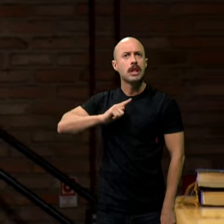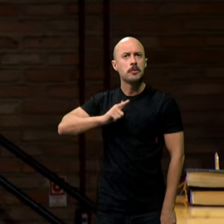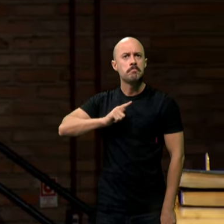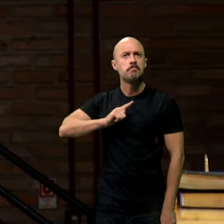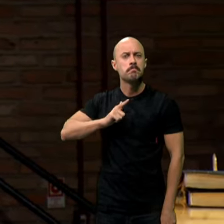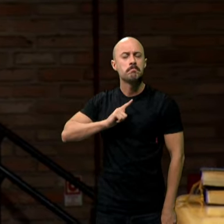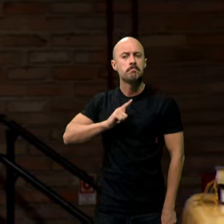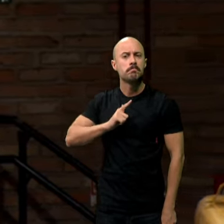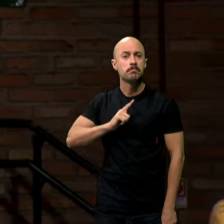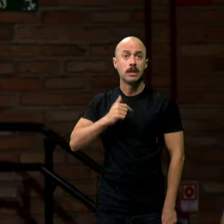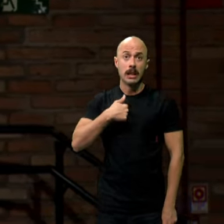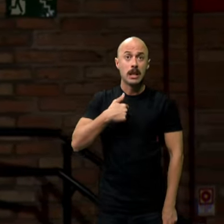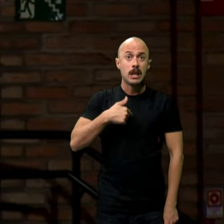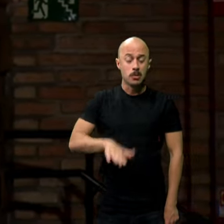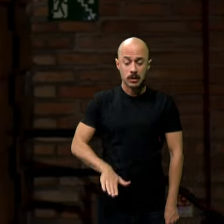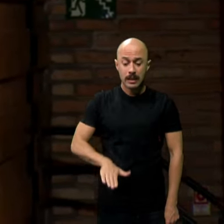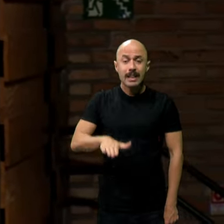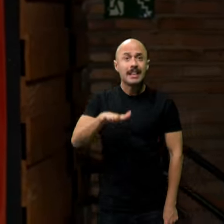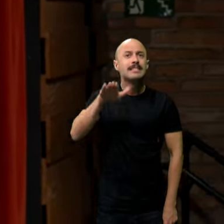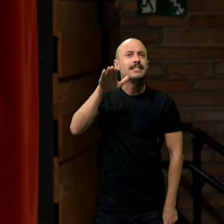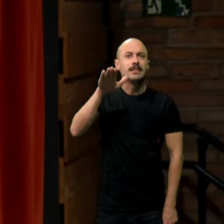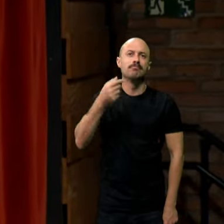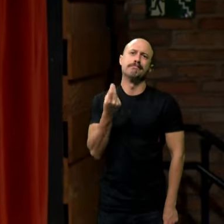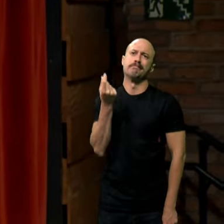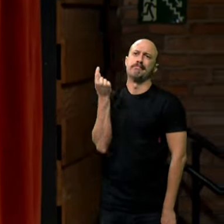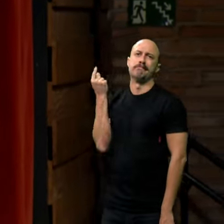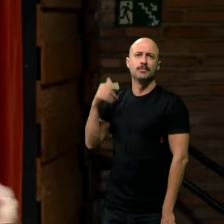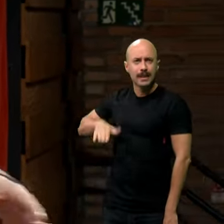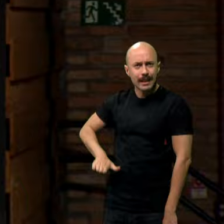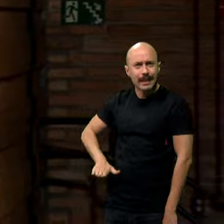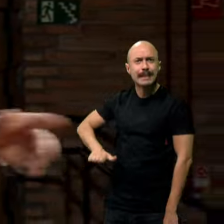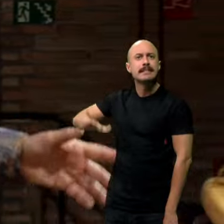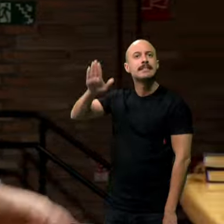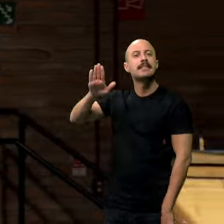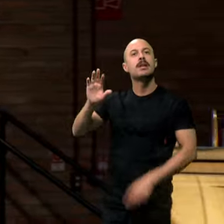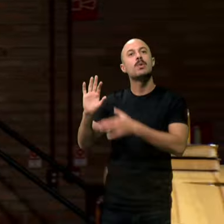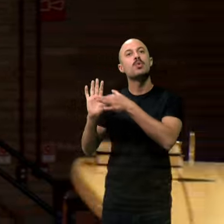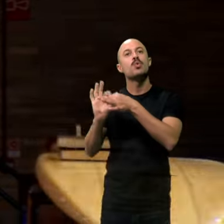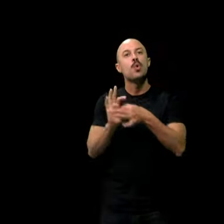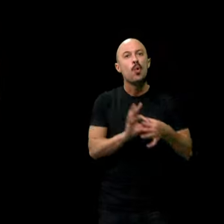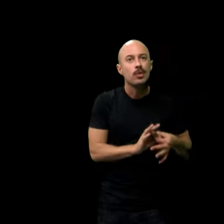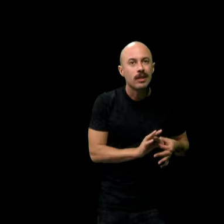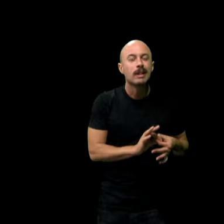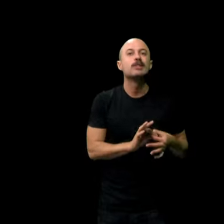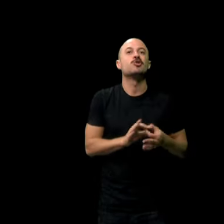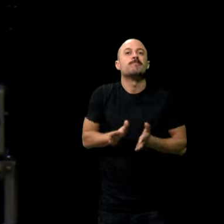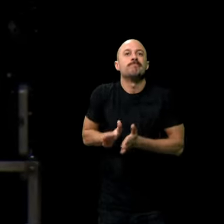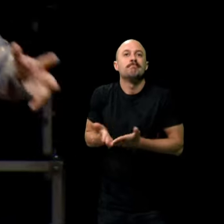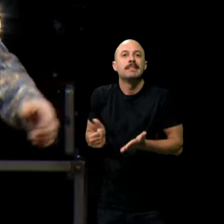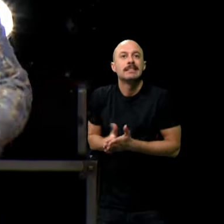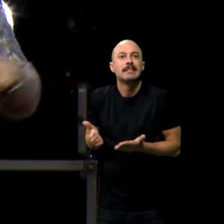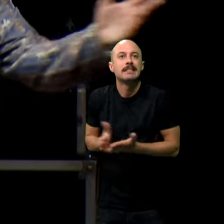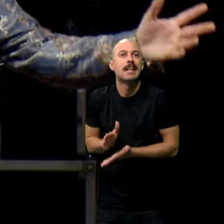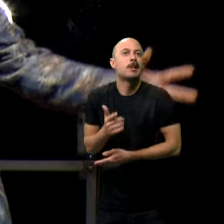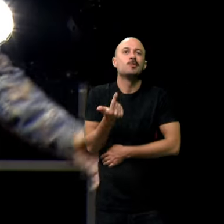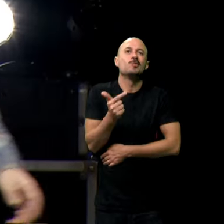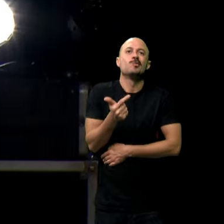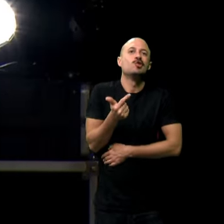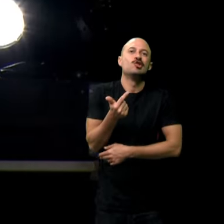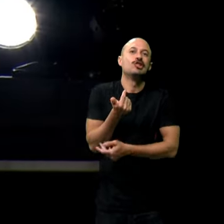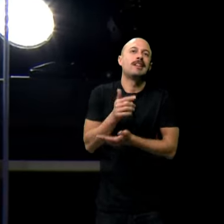E eu cresci nesse contexto de miséria e necessidade, sem mentoria, sem mídia, sem IA, sem